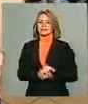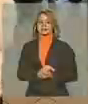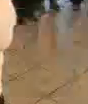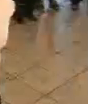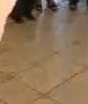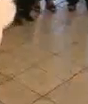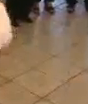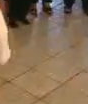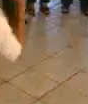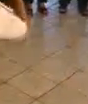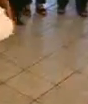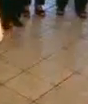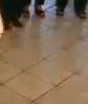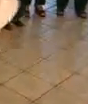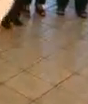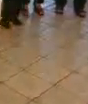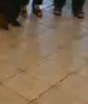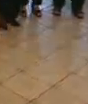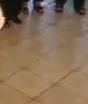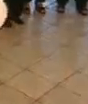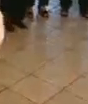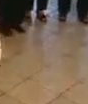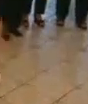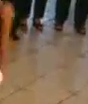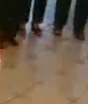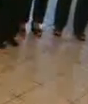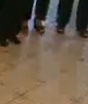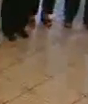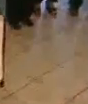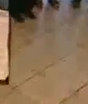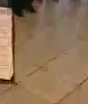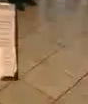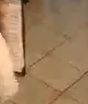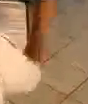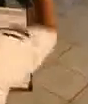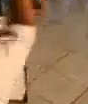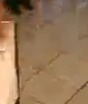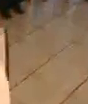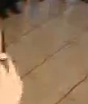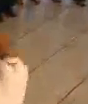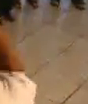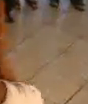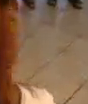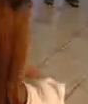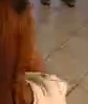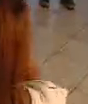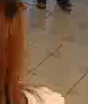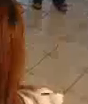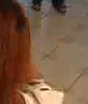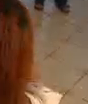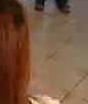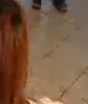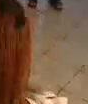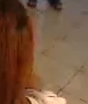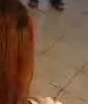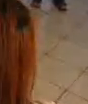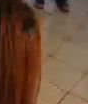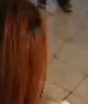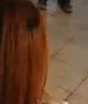para pegar osados para ganhar os trado para se